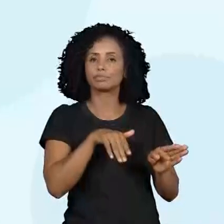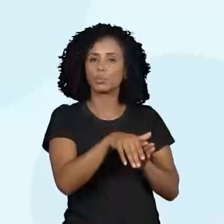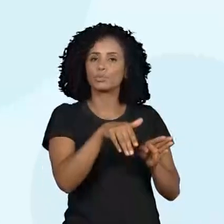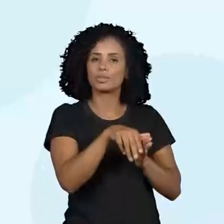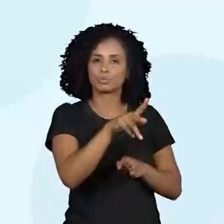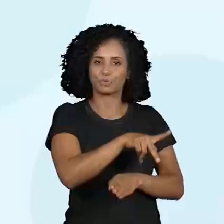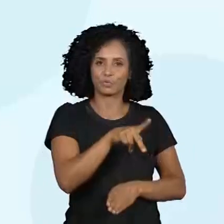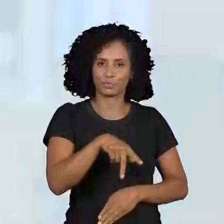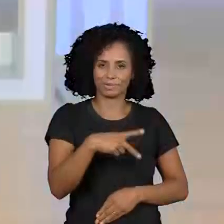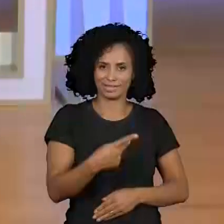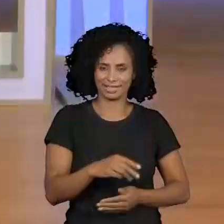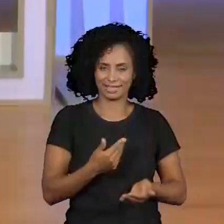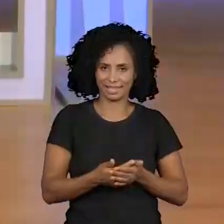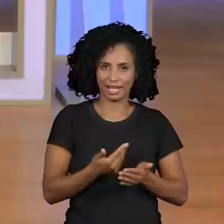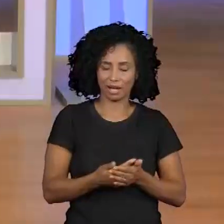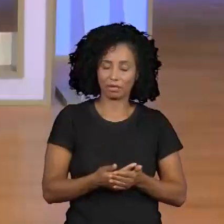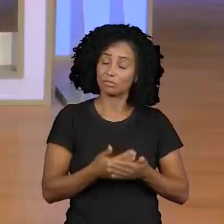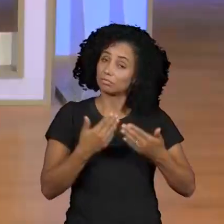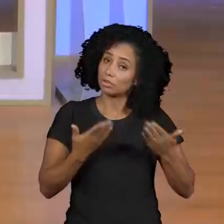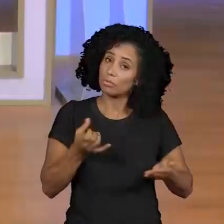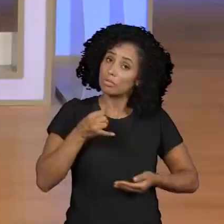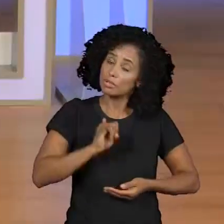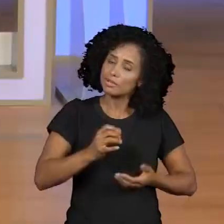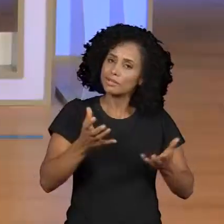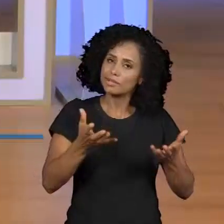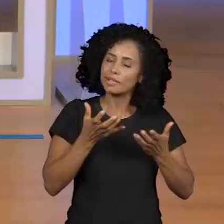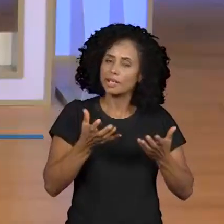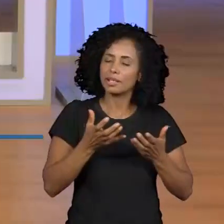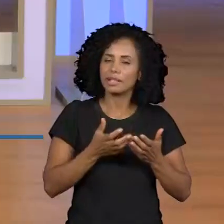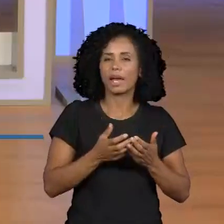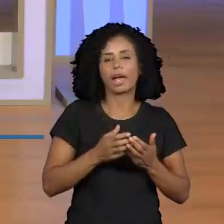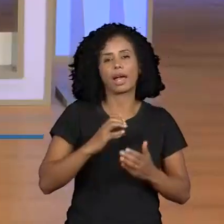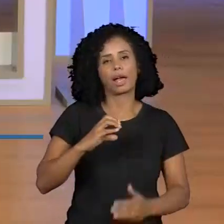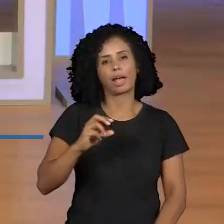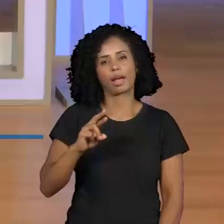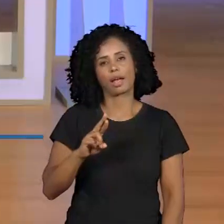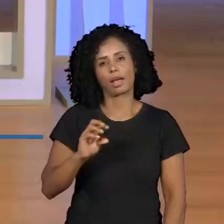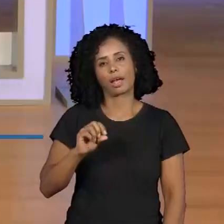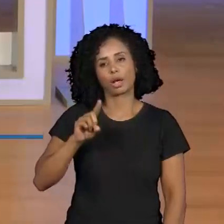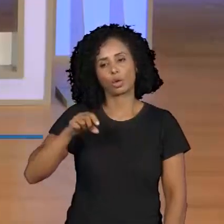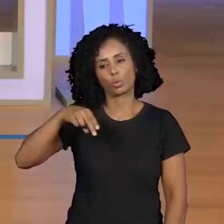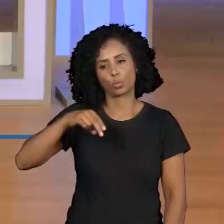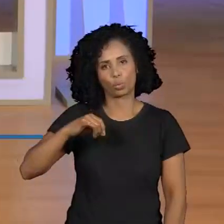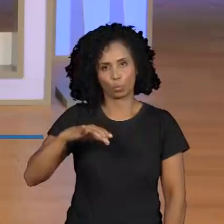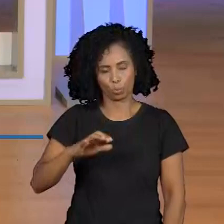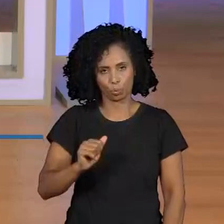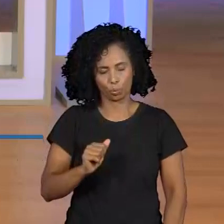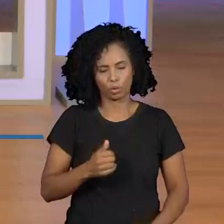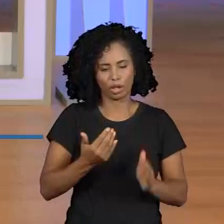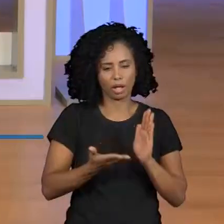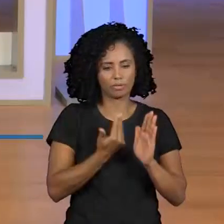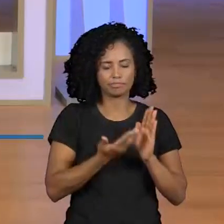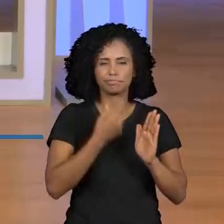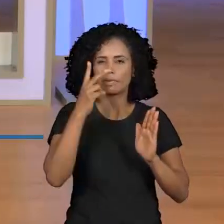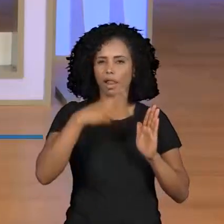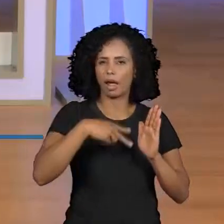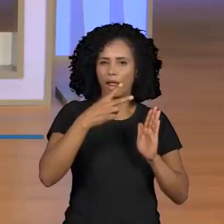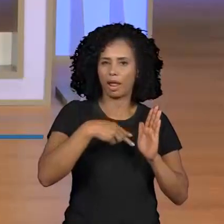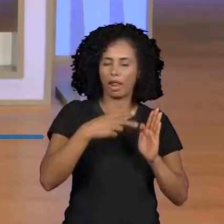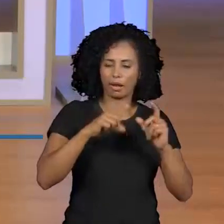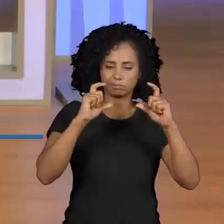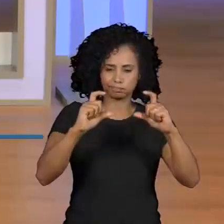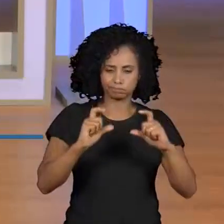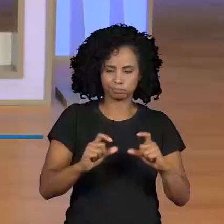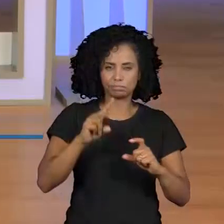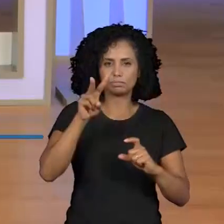professores se vocês quiserem compartilhar a crônica que hoje trabalharemos trechos ela